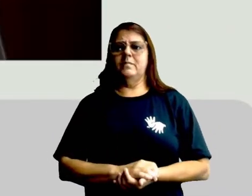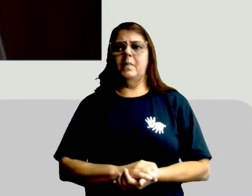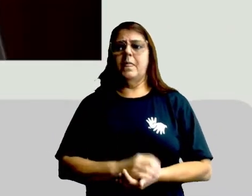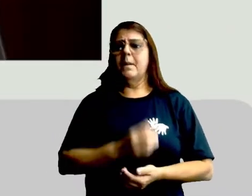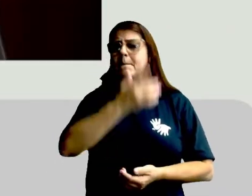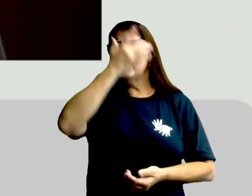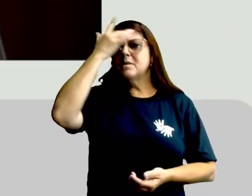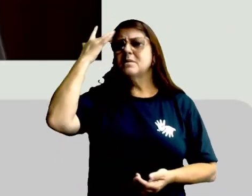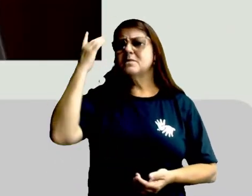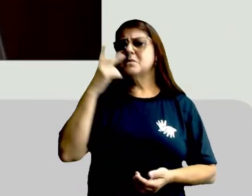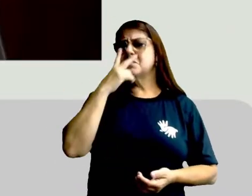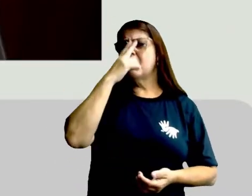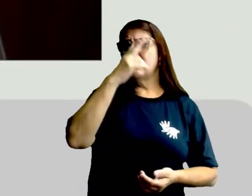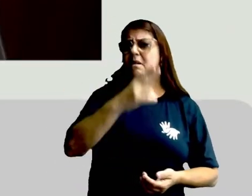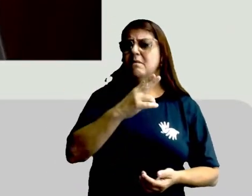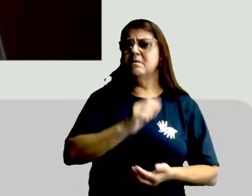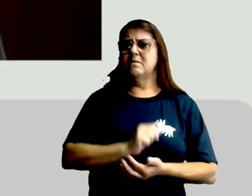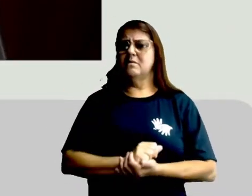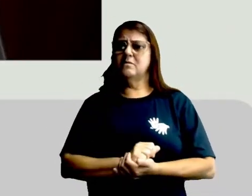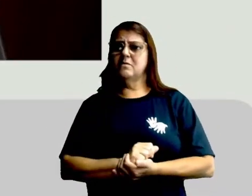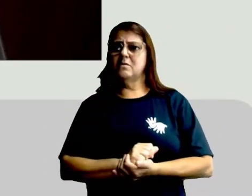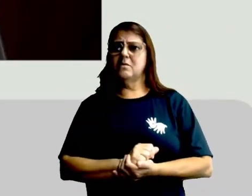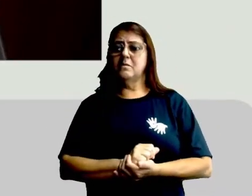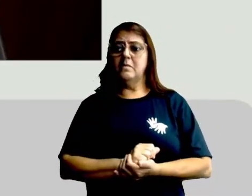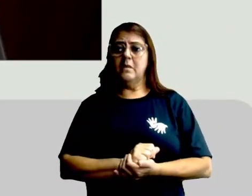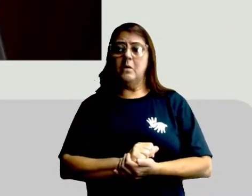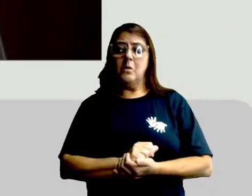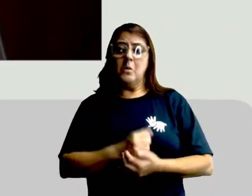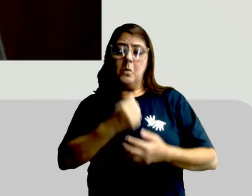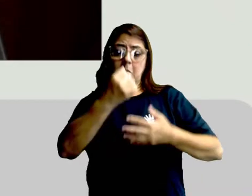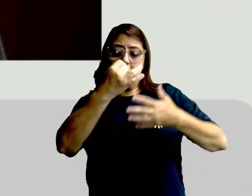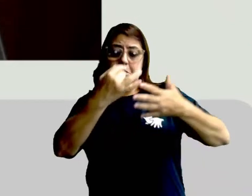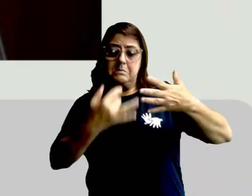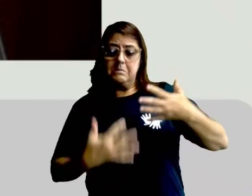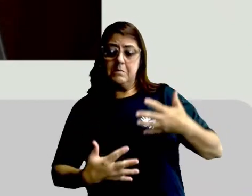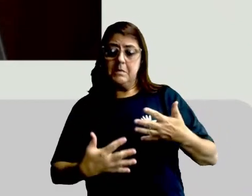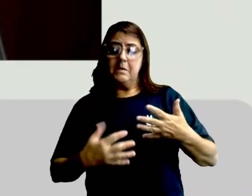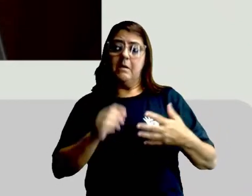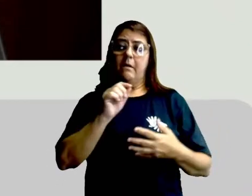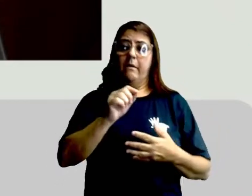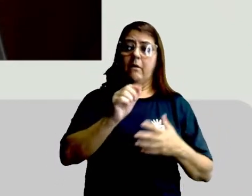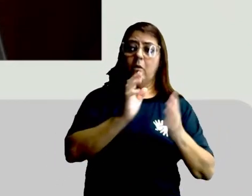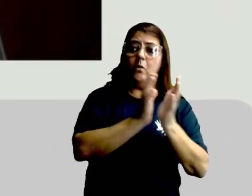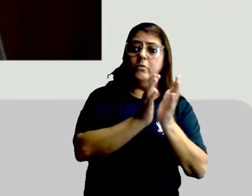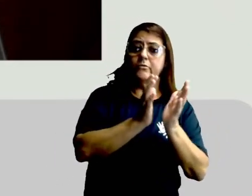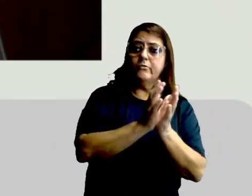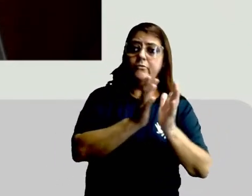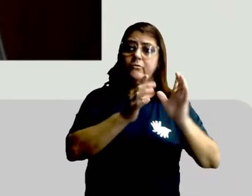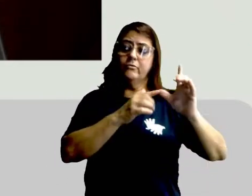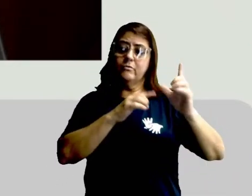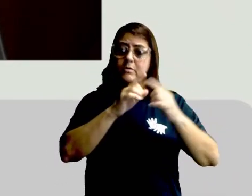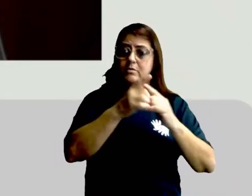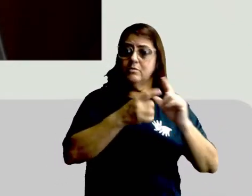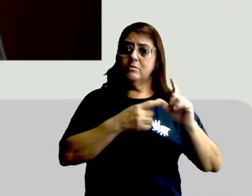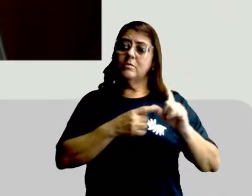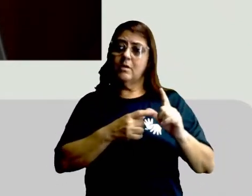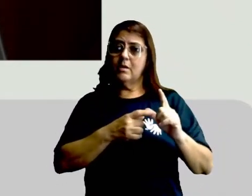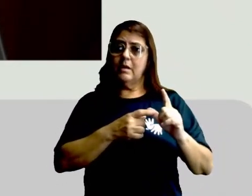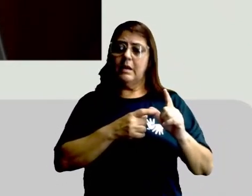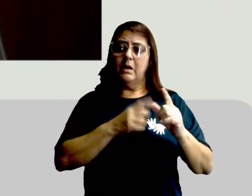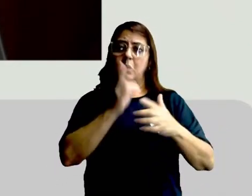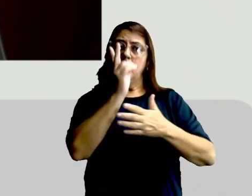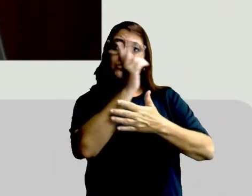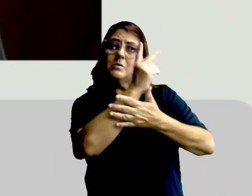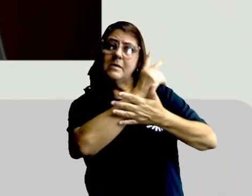Muitas pessoas acham que a definição de constelação é um conjunto de estrelas que formam uma figura